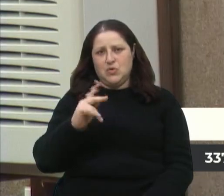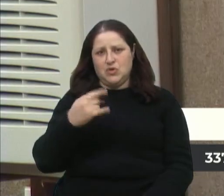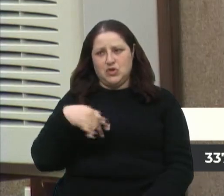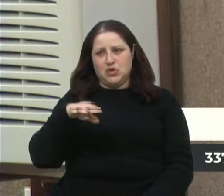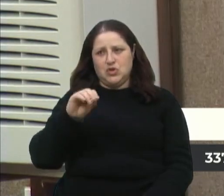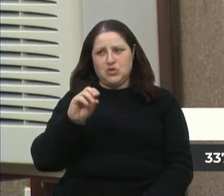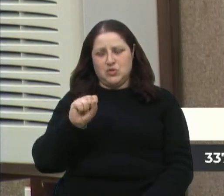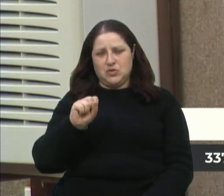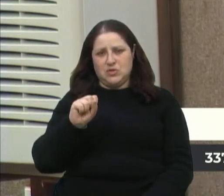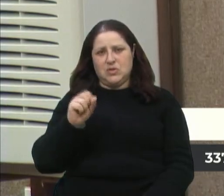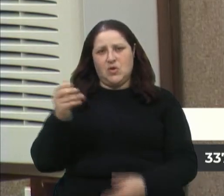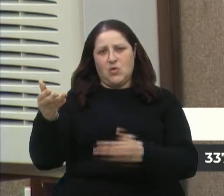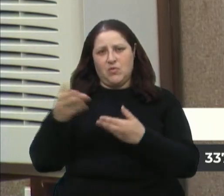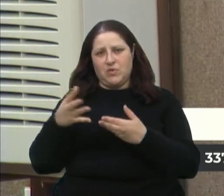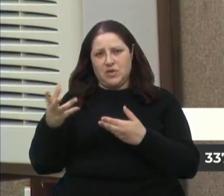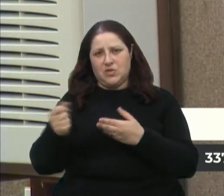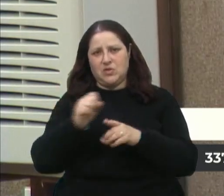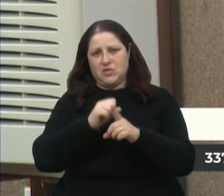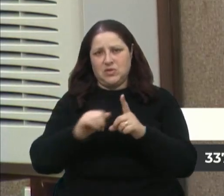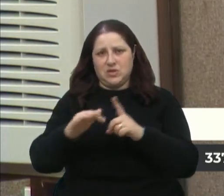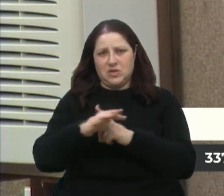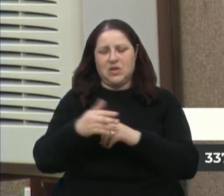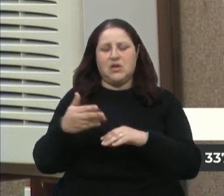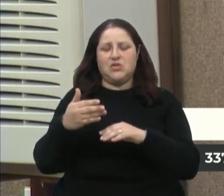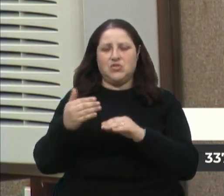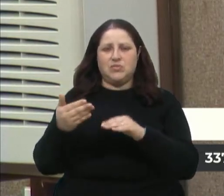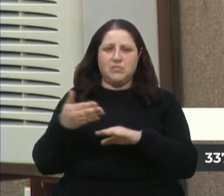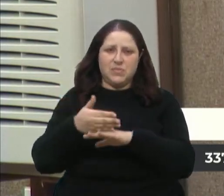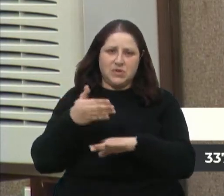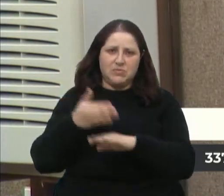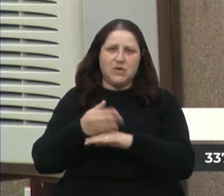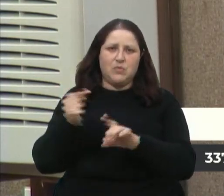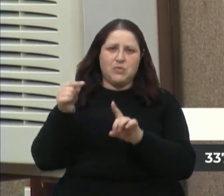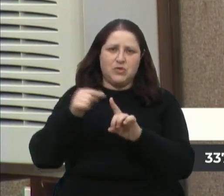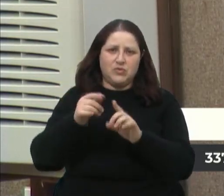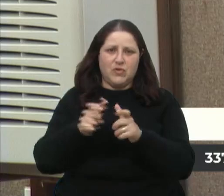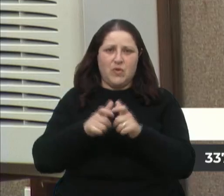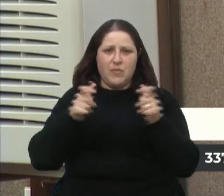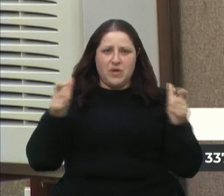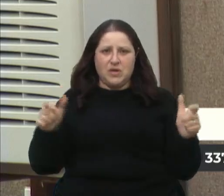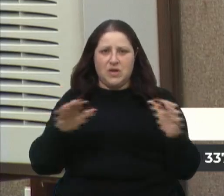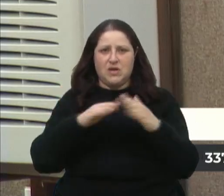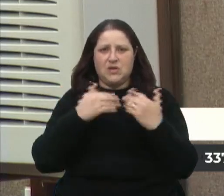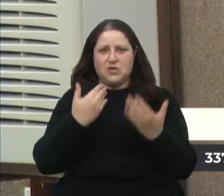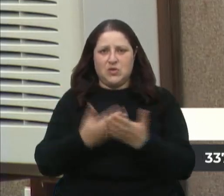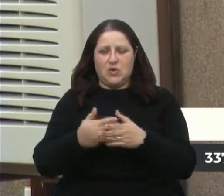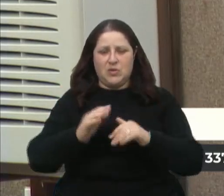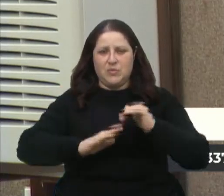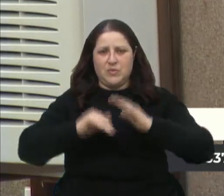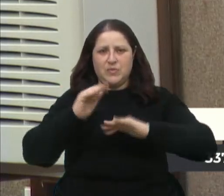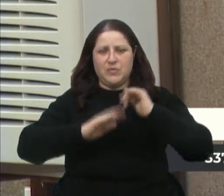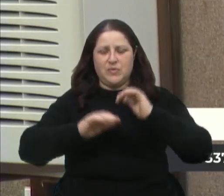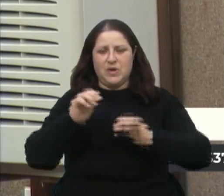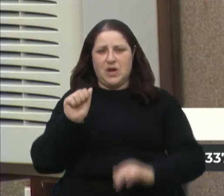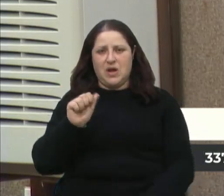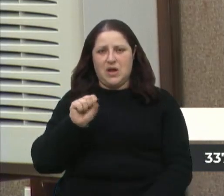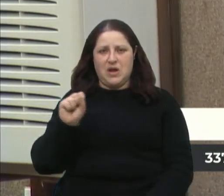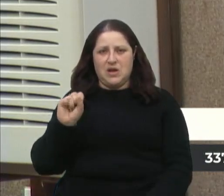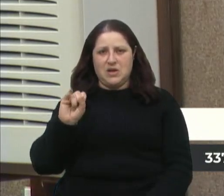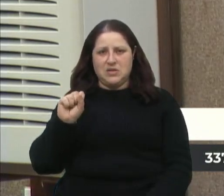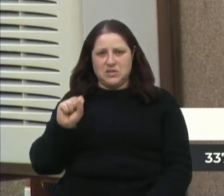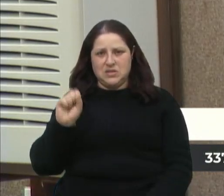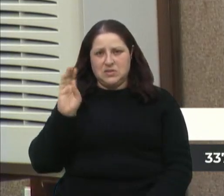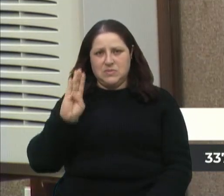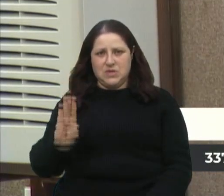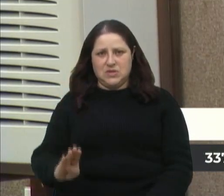ele vem, né, ao encontro da ampliação da Escola Assis Brasil. Então, pedimos, né, a comunidade participar do